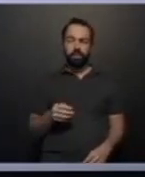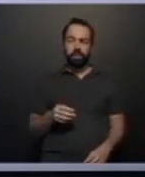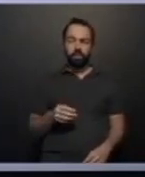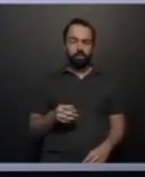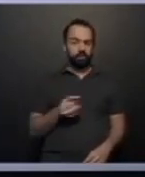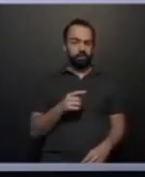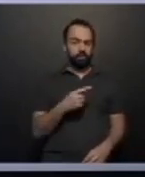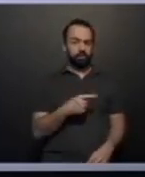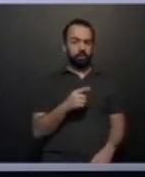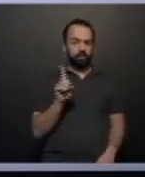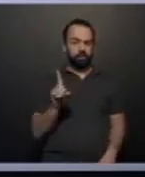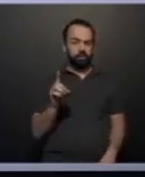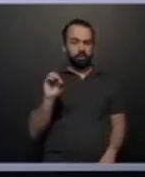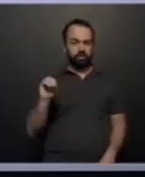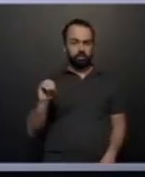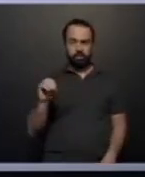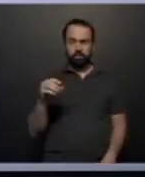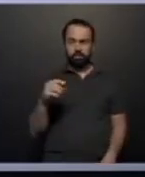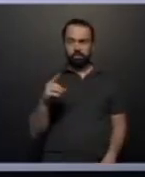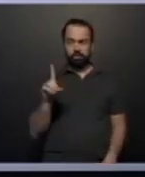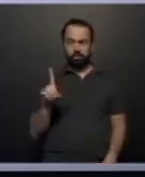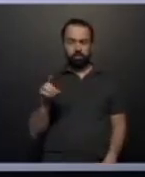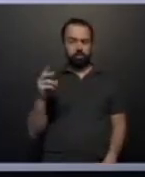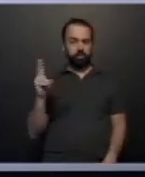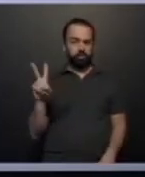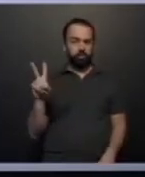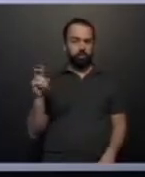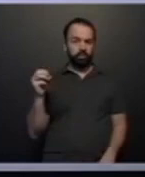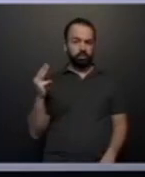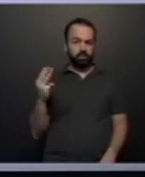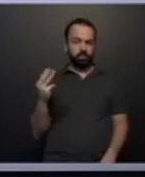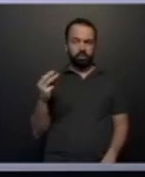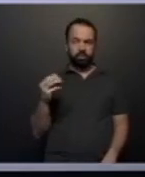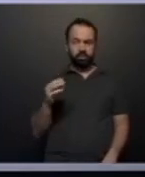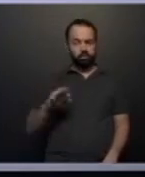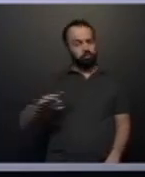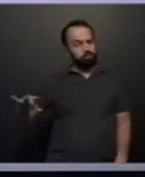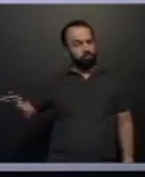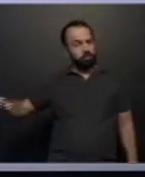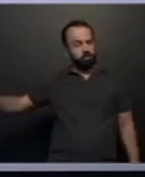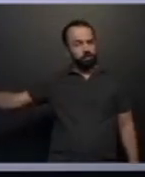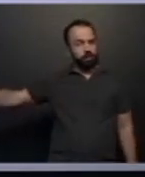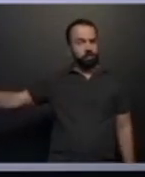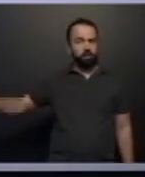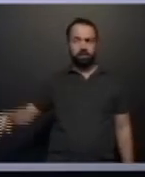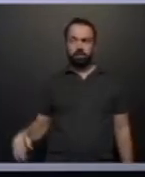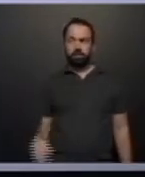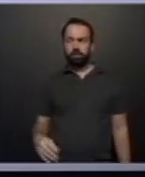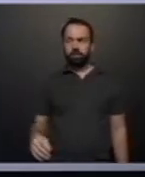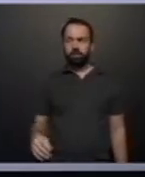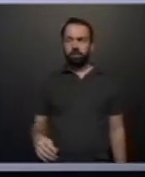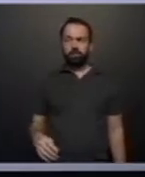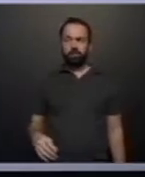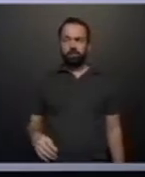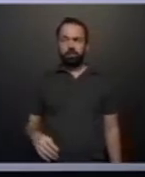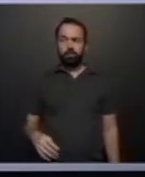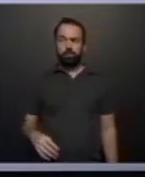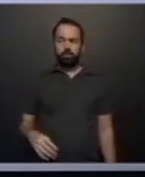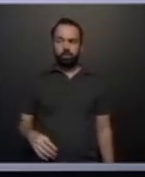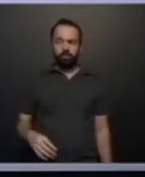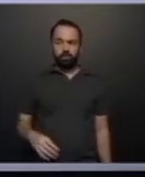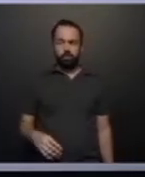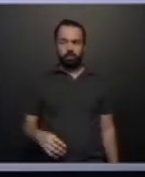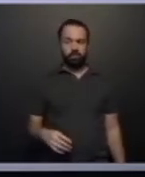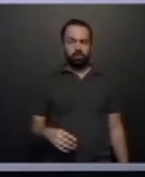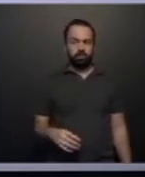Então, eu tenho o menos 1, o 0, o 1, o 2, o 3, infinito. Né? Vocês podem perceber aqui que os